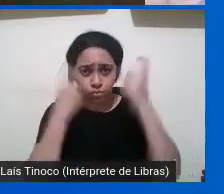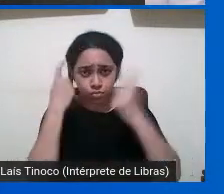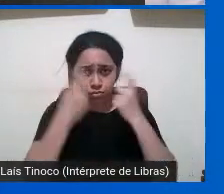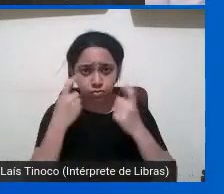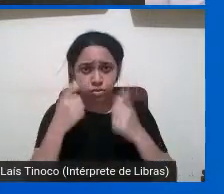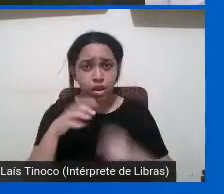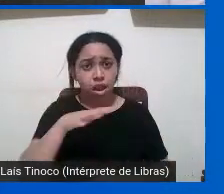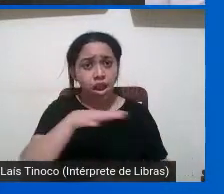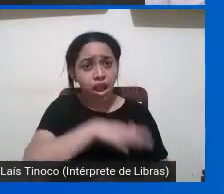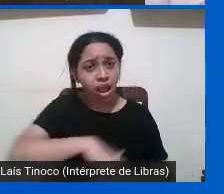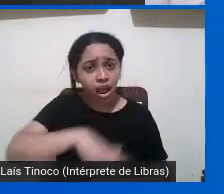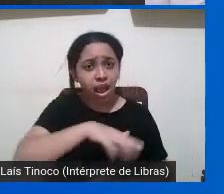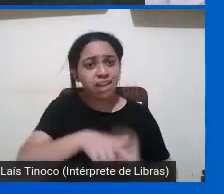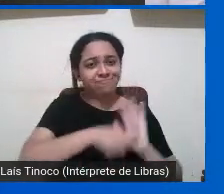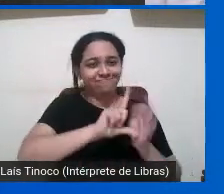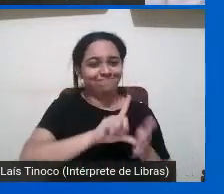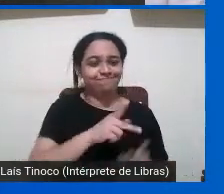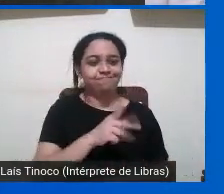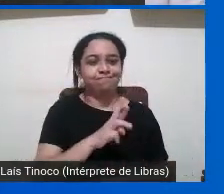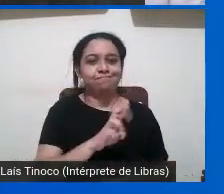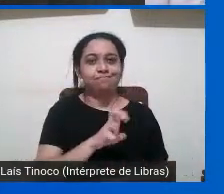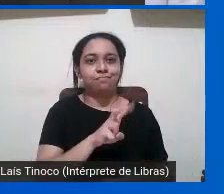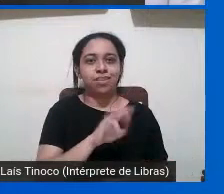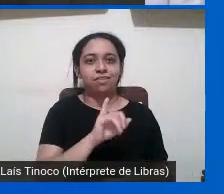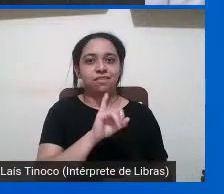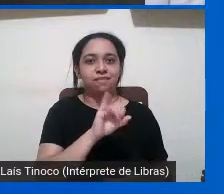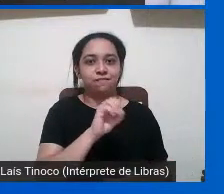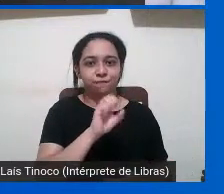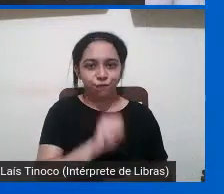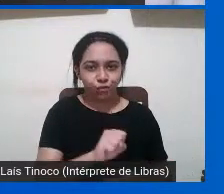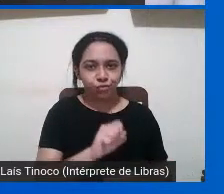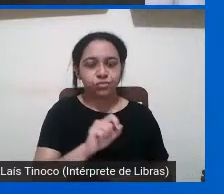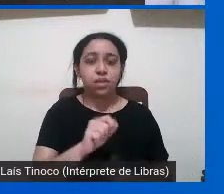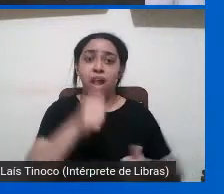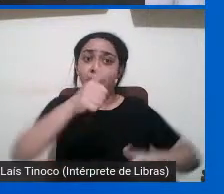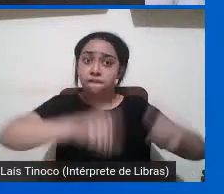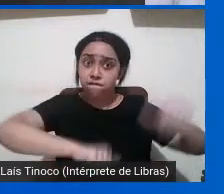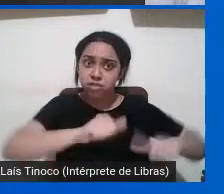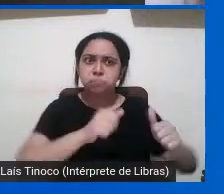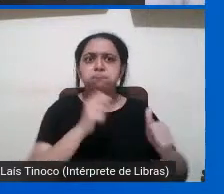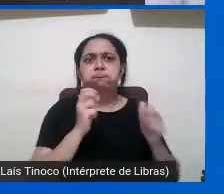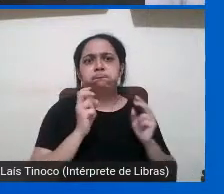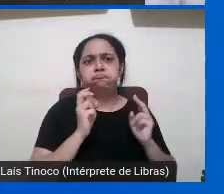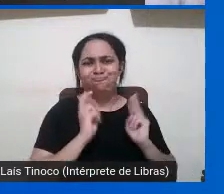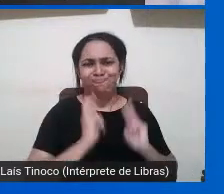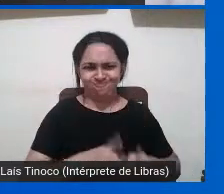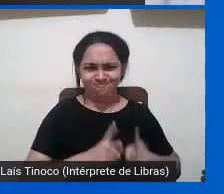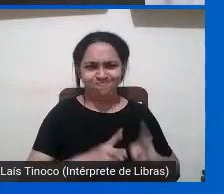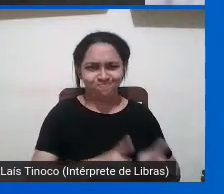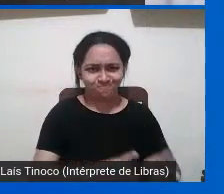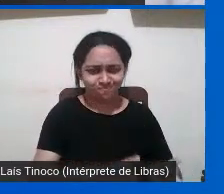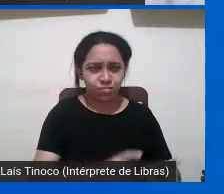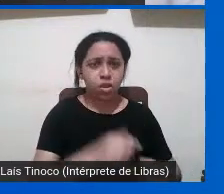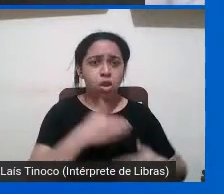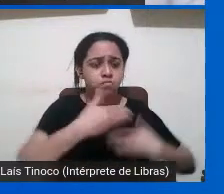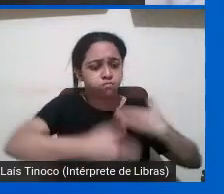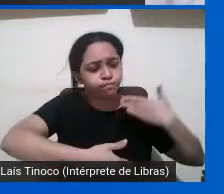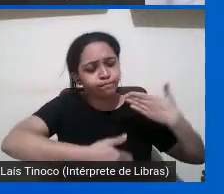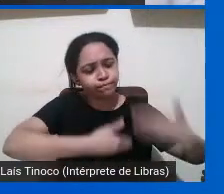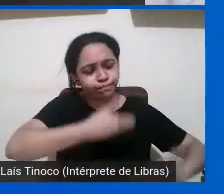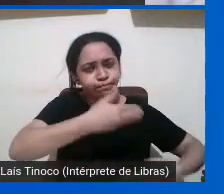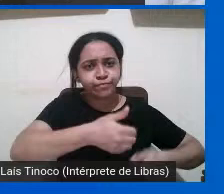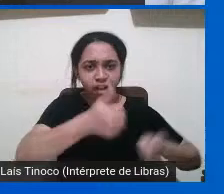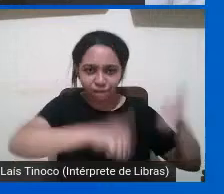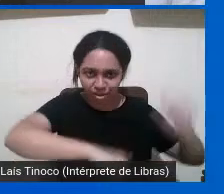pré-ambientação e de ambientação passa por avaliação continuada né aquele processo de avaliação que nós fazemos